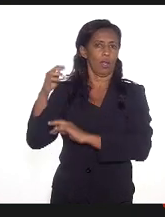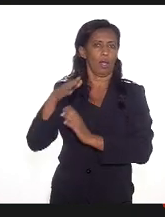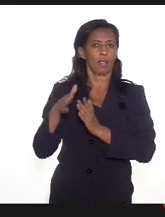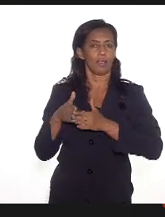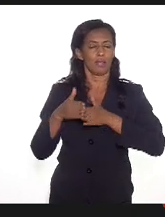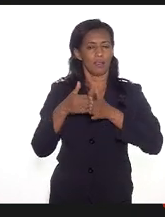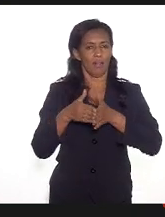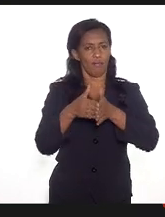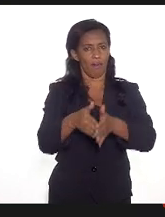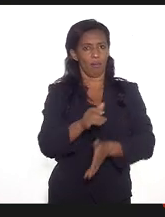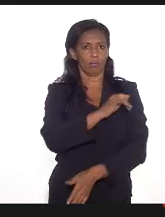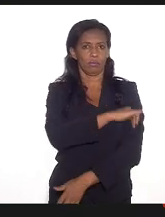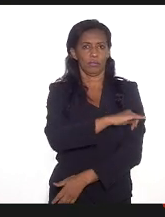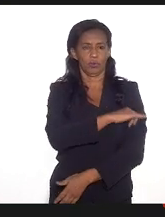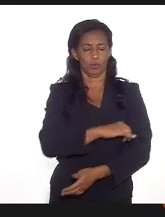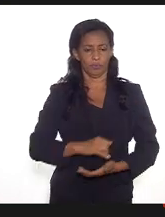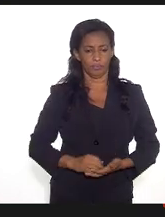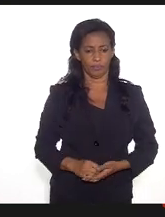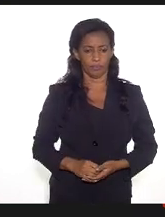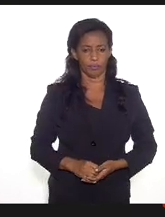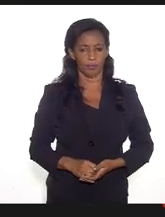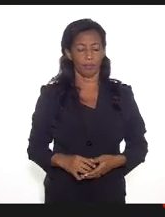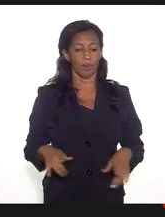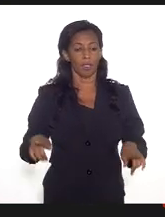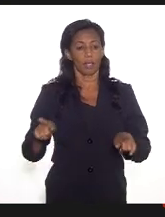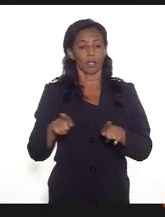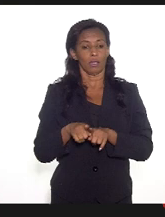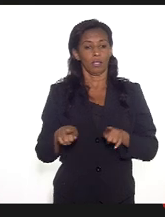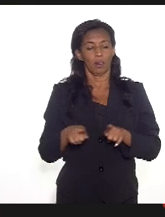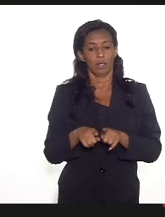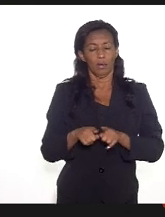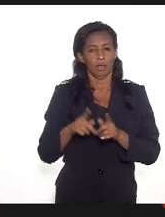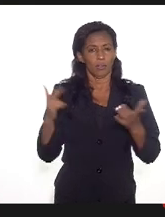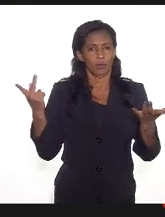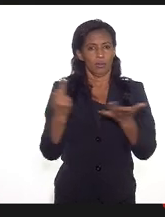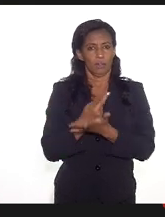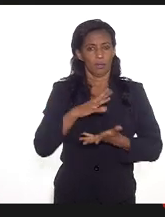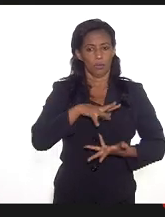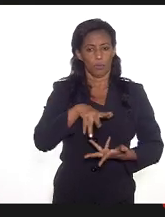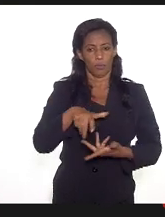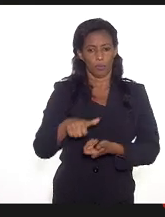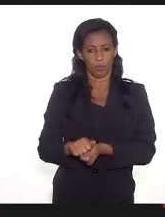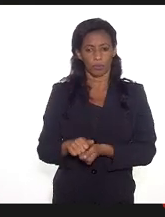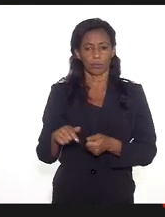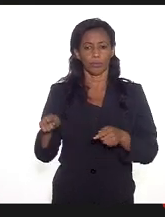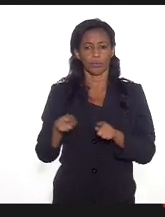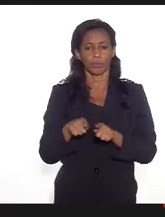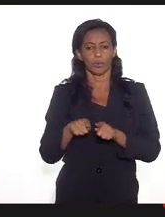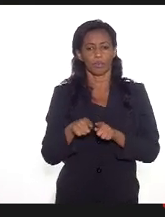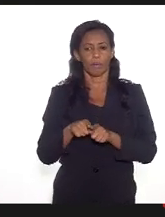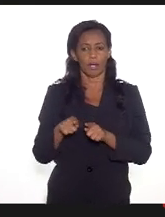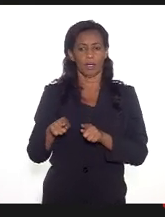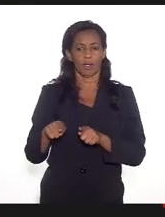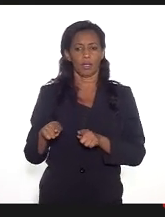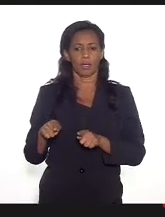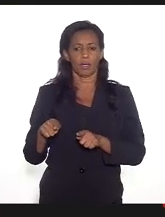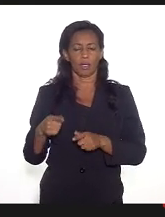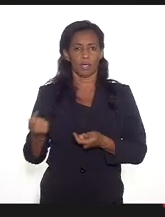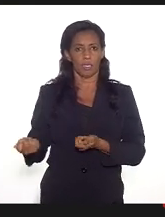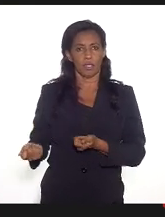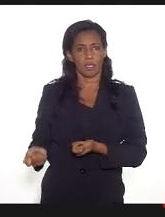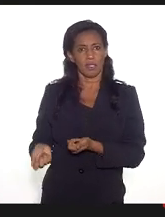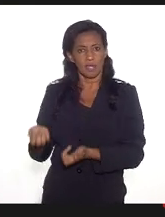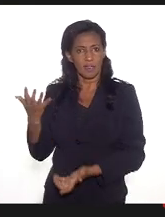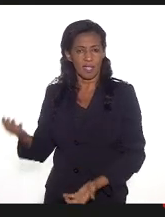Naval do Rio de Janeiro. Da mesma forma como já acontece no mundo inteiro e da mesma forma como é